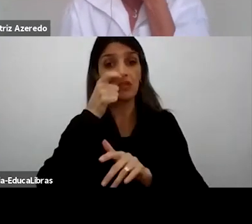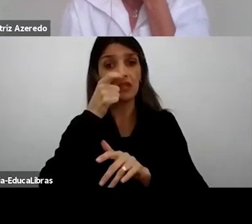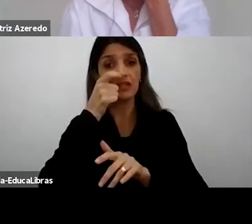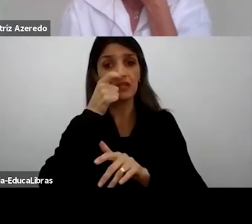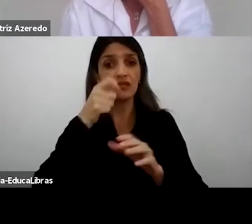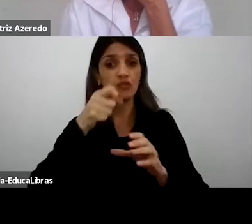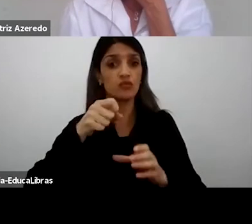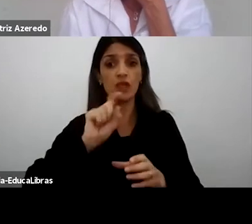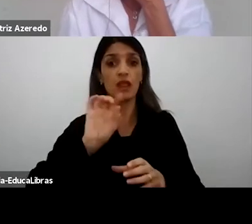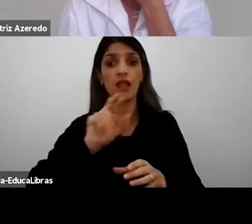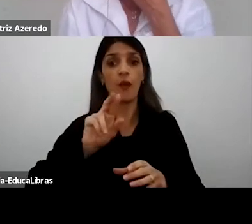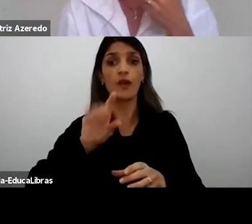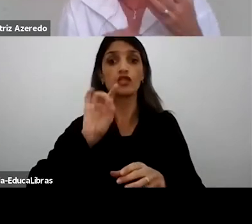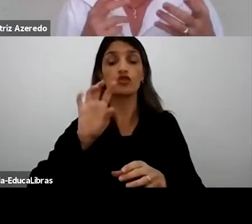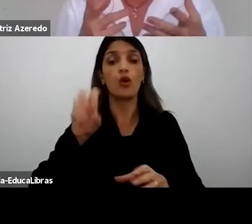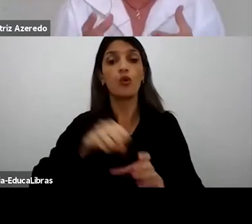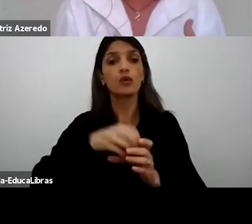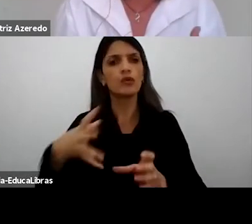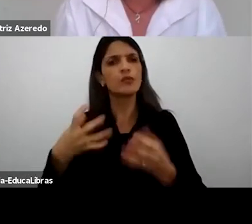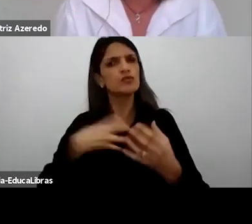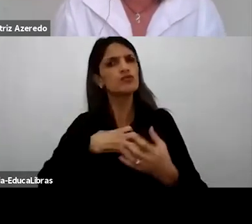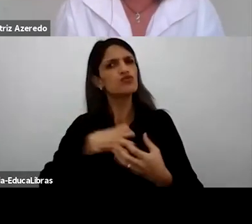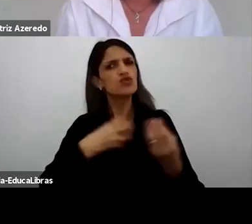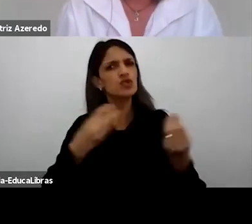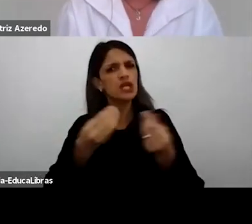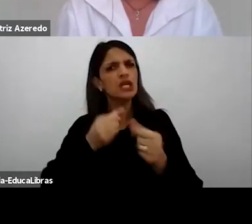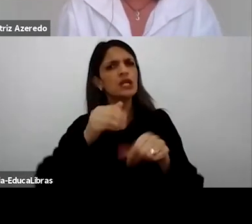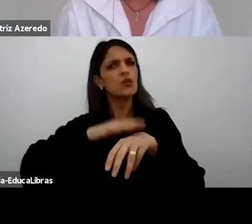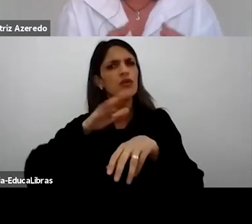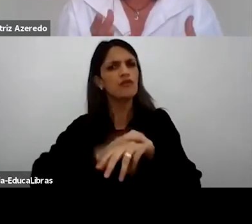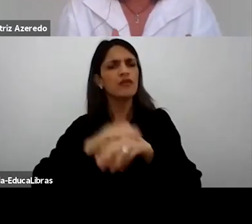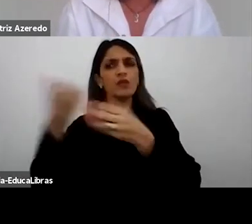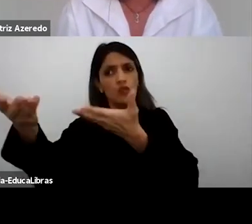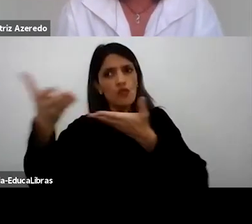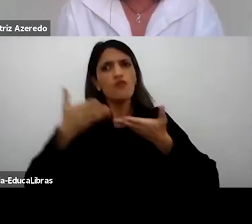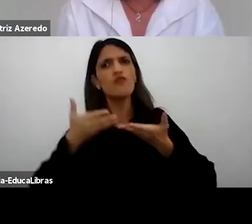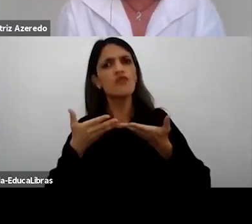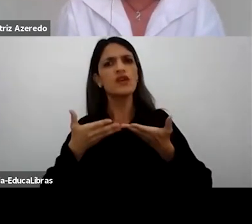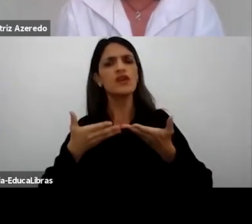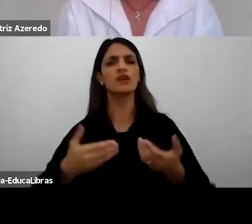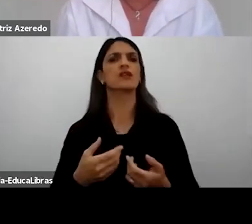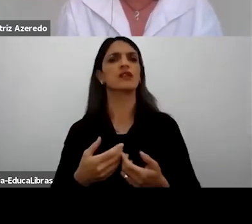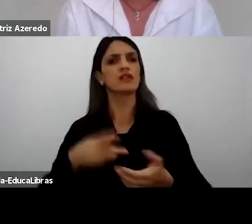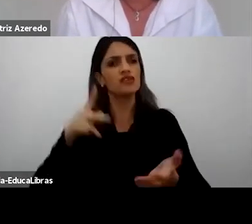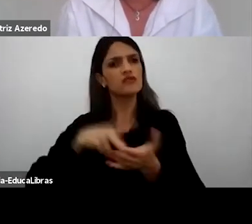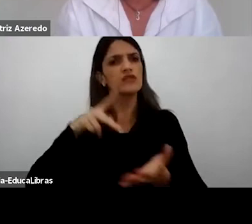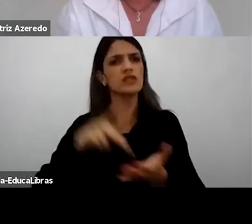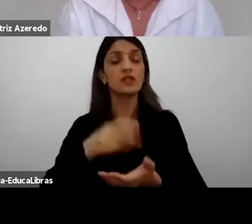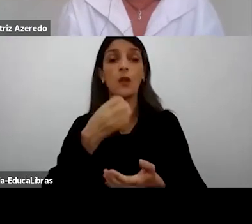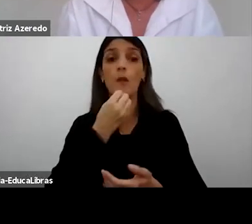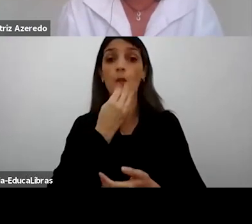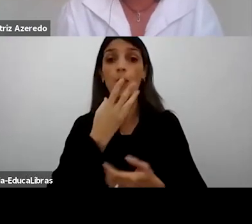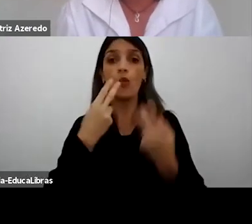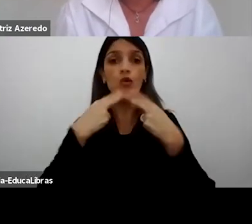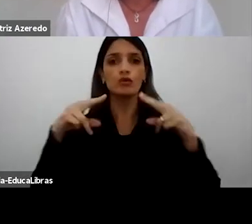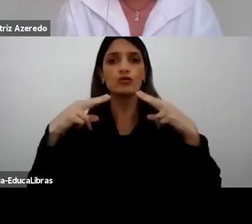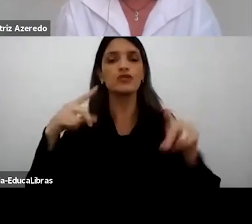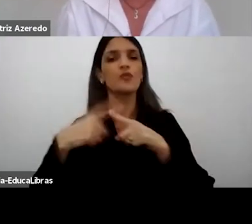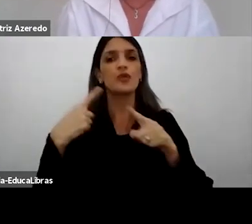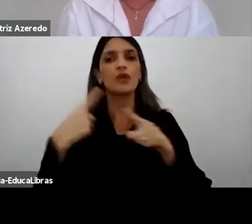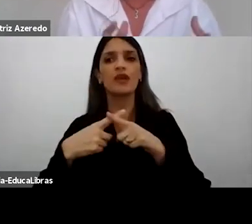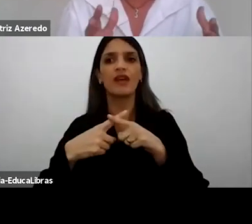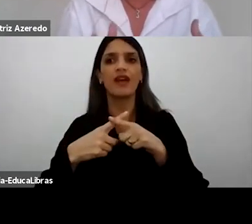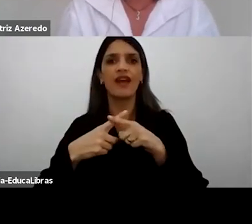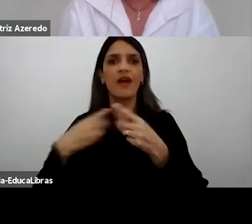como a forma, super convidativa. E, assim, boas notícias, porque a gente se dá conta o quanto já andou.